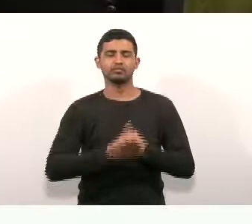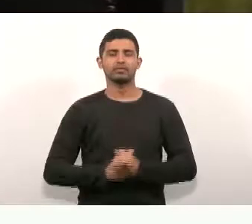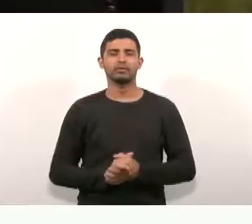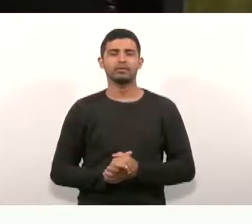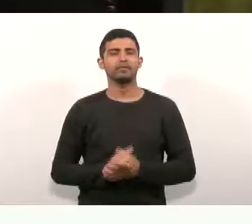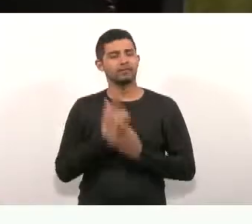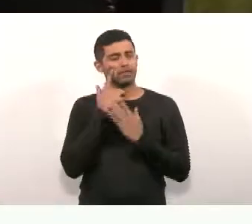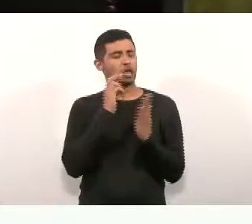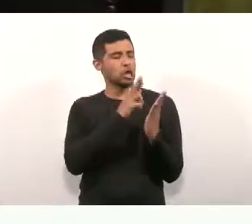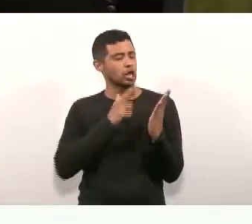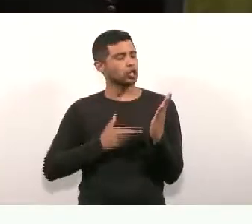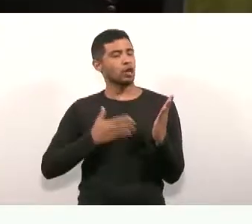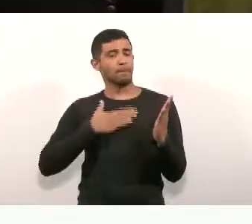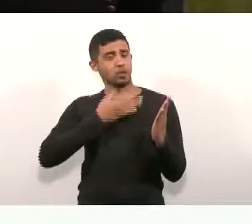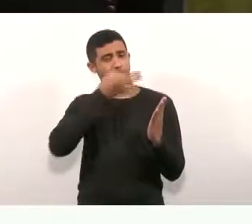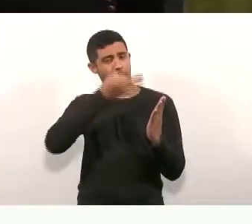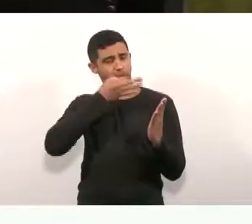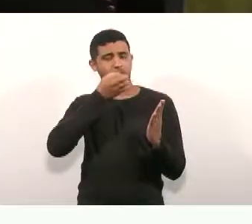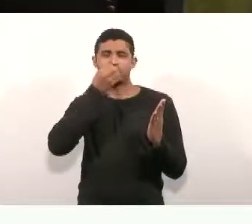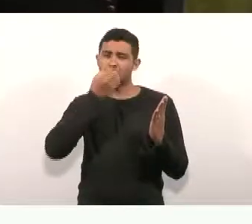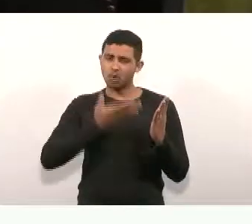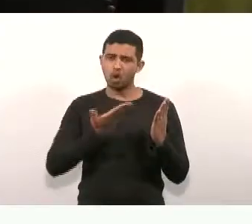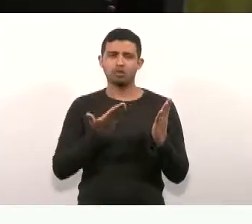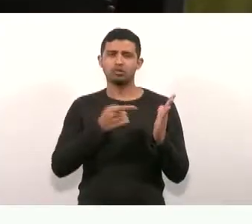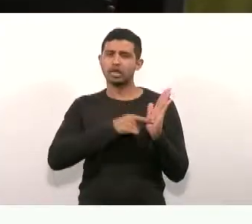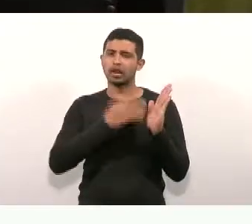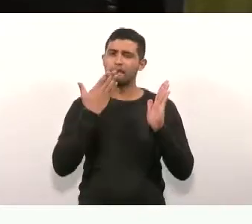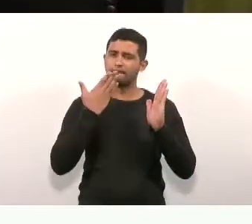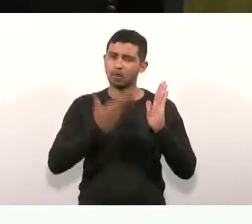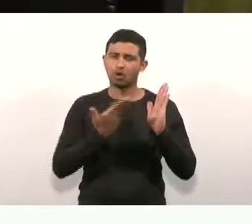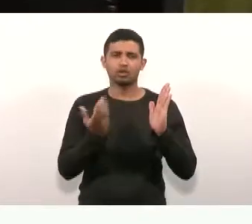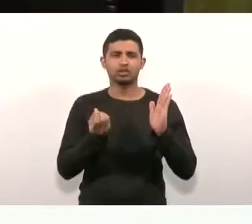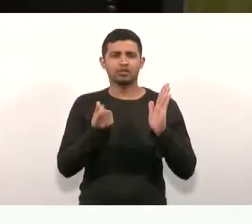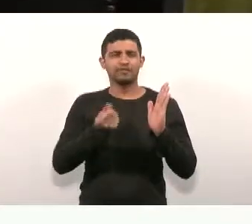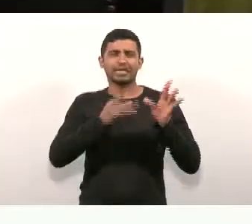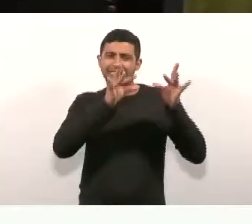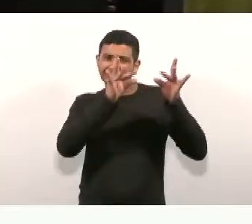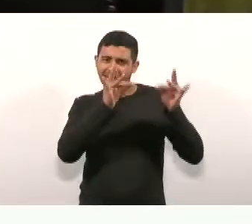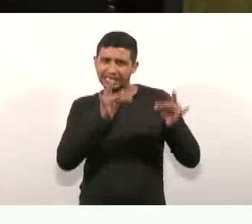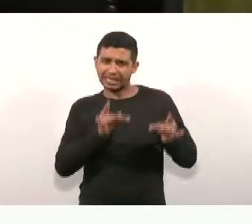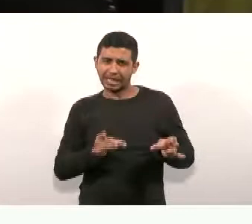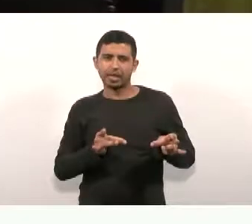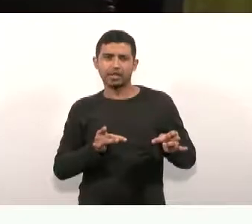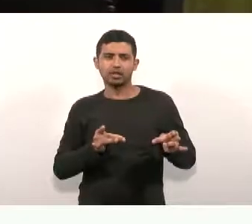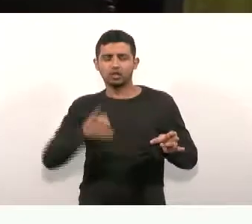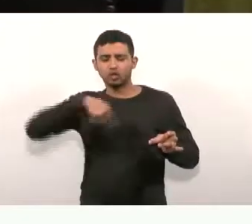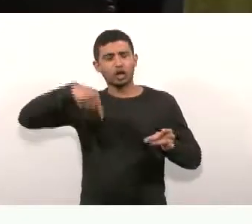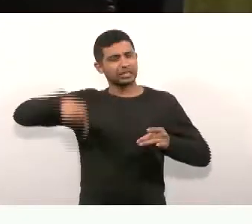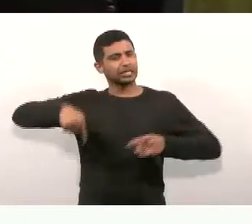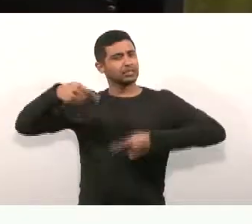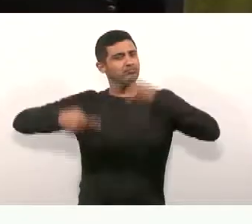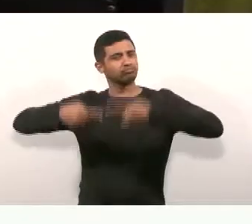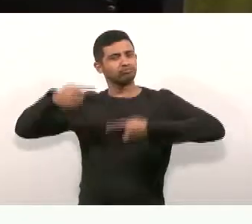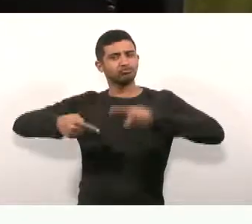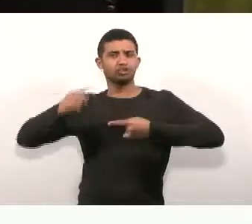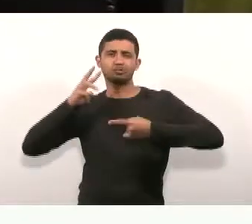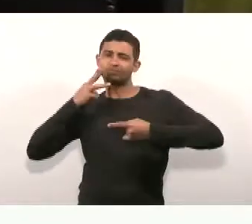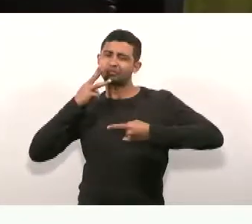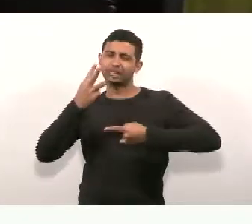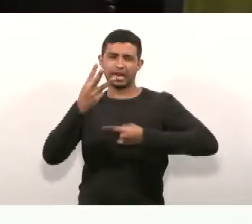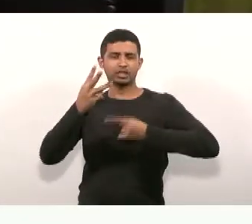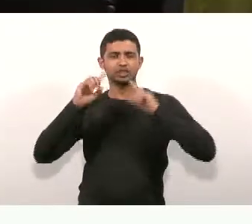ver, ficou muito bom, mostrou com bastante detalhe o que foi discutido nessas 3 audiências